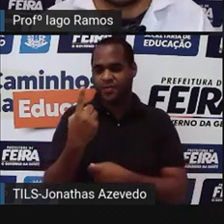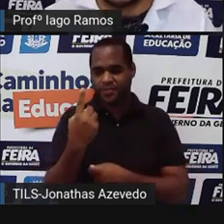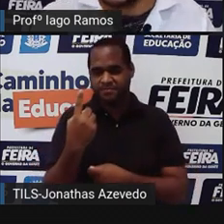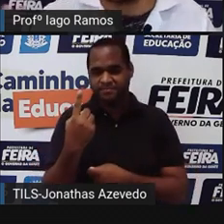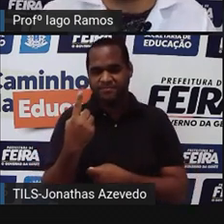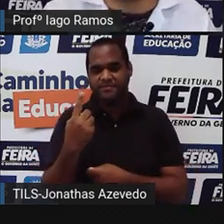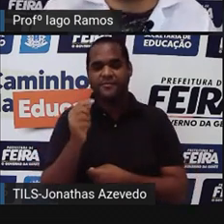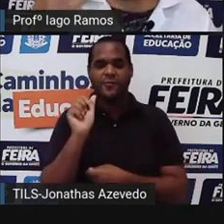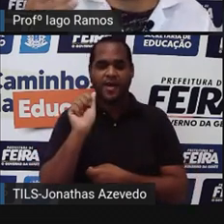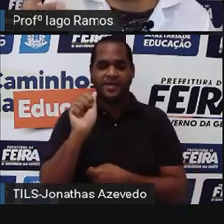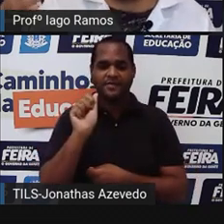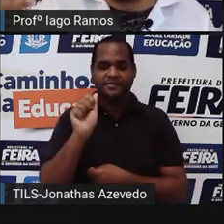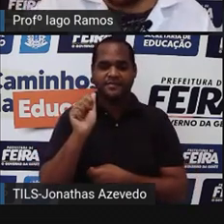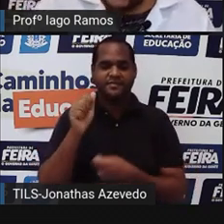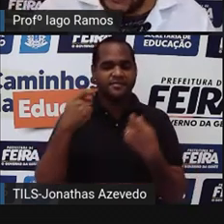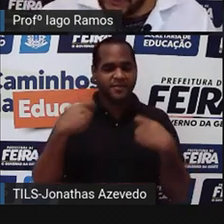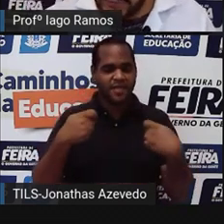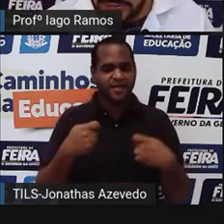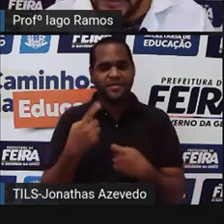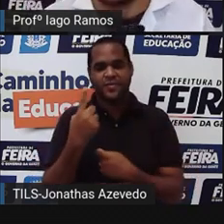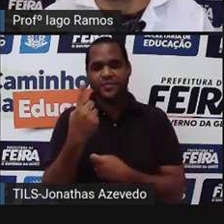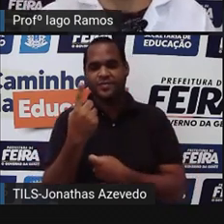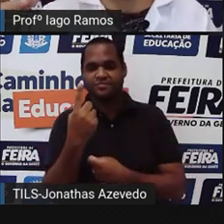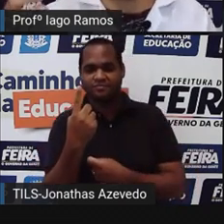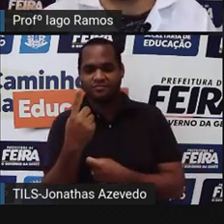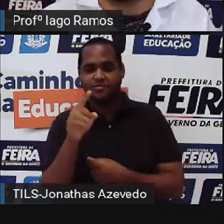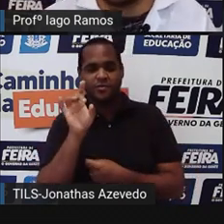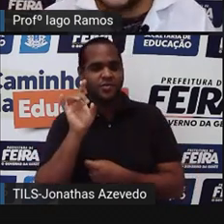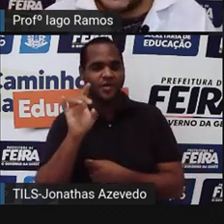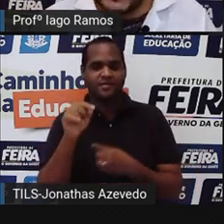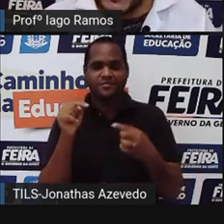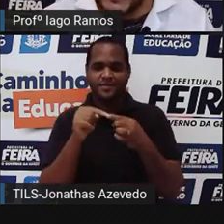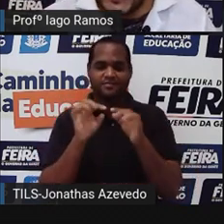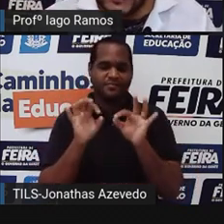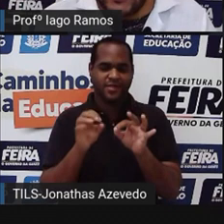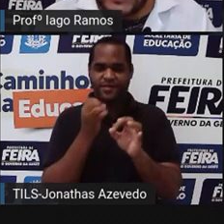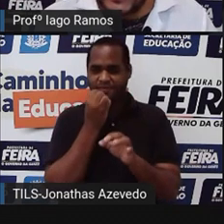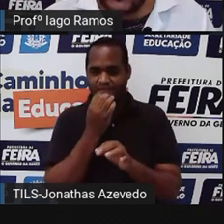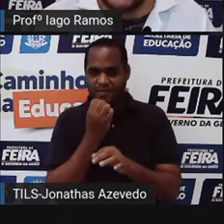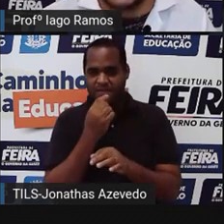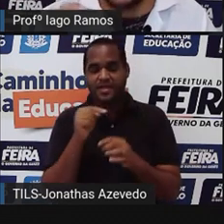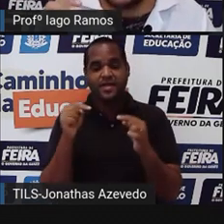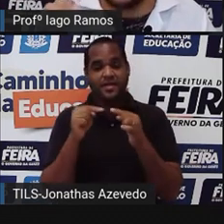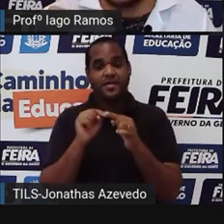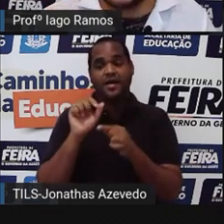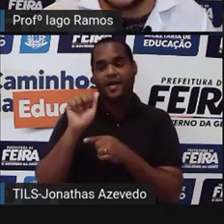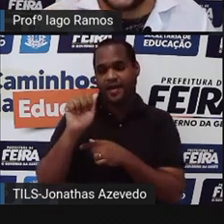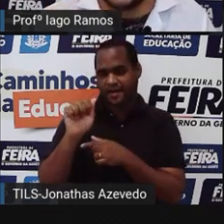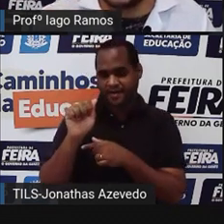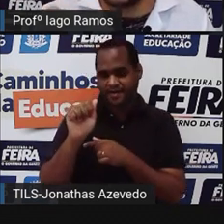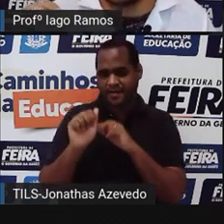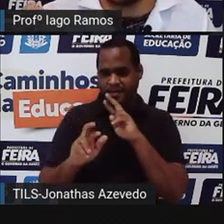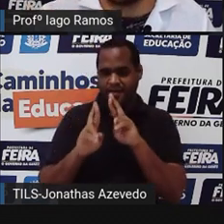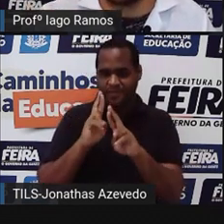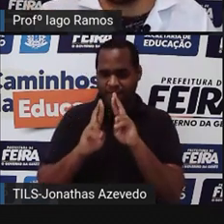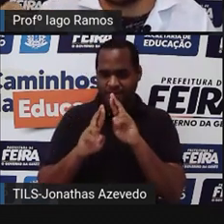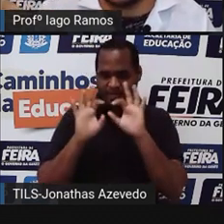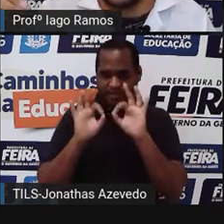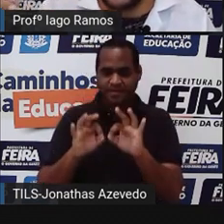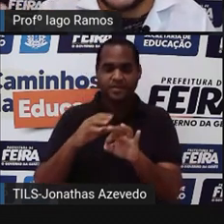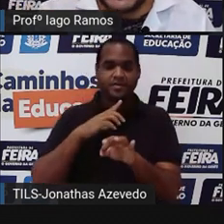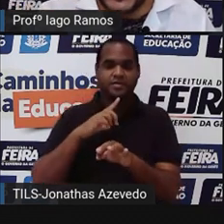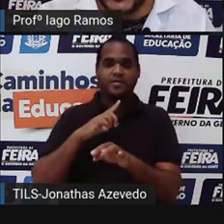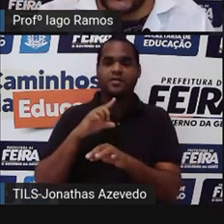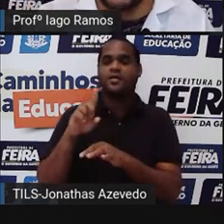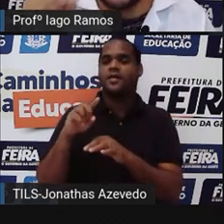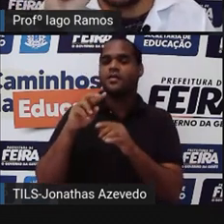1. Esse método só funciona se o coeficiente da equação, se o coeficiente que acompanha o